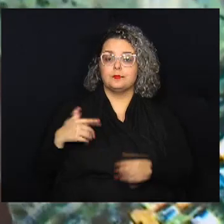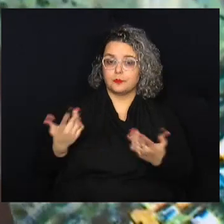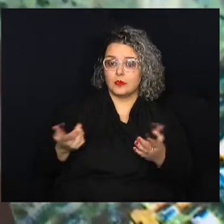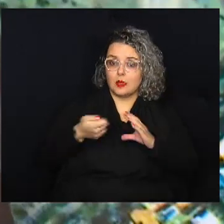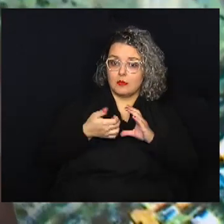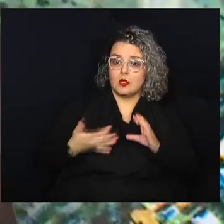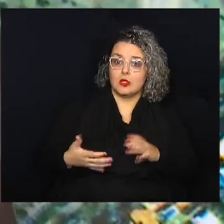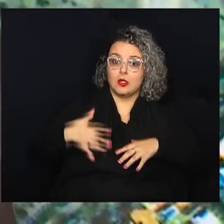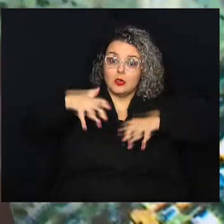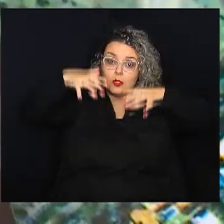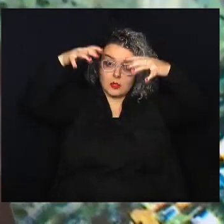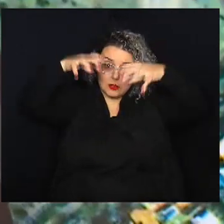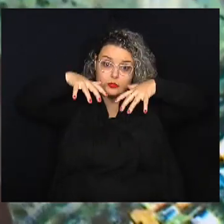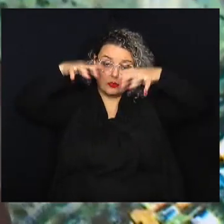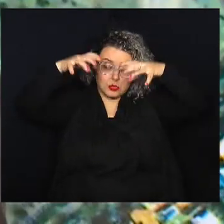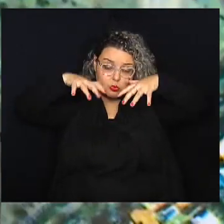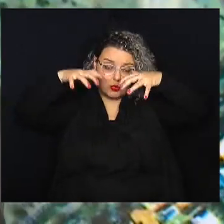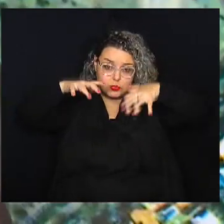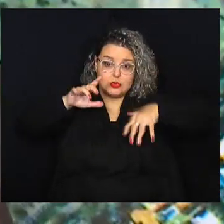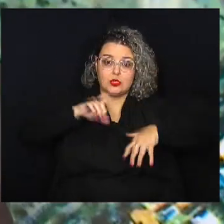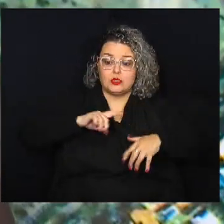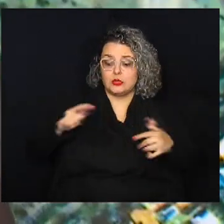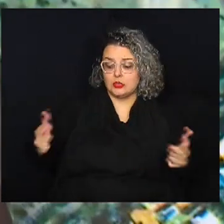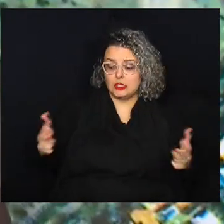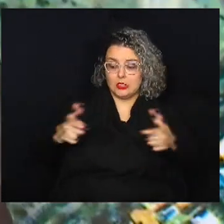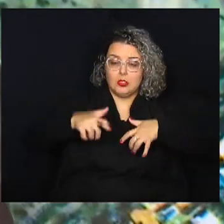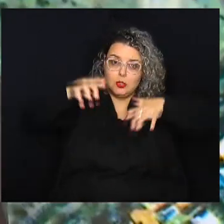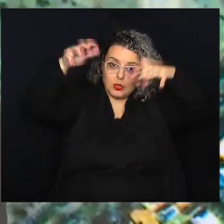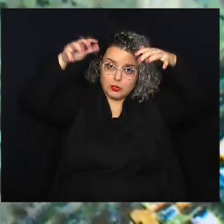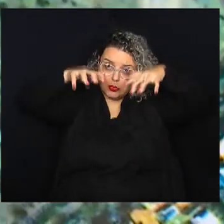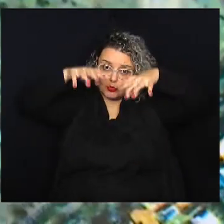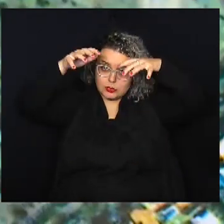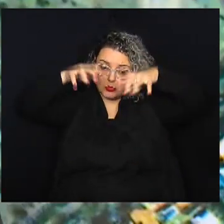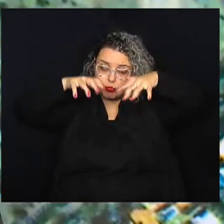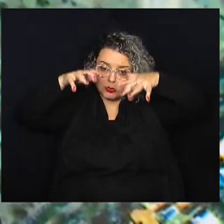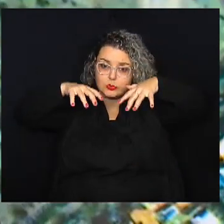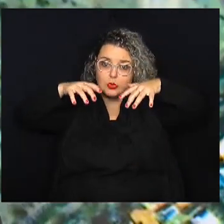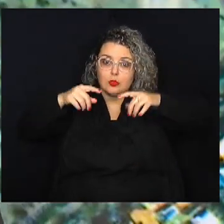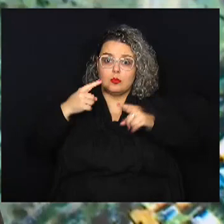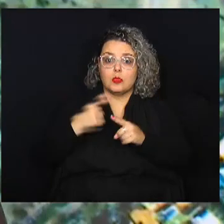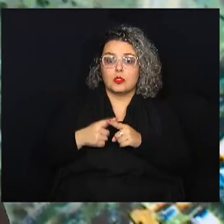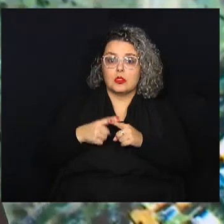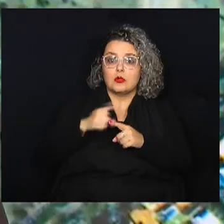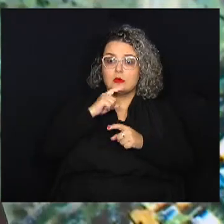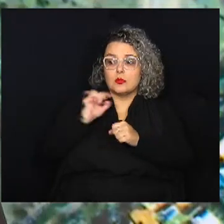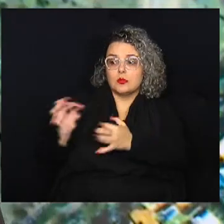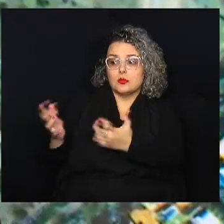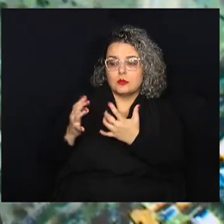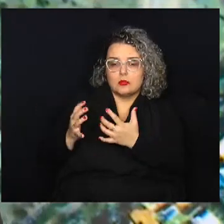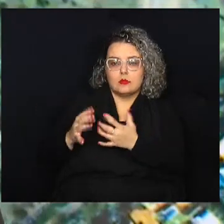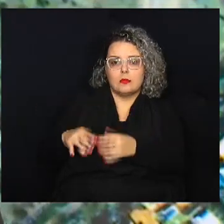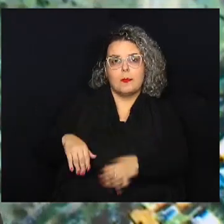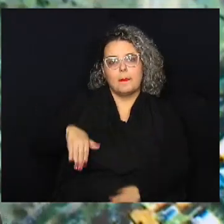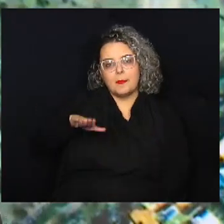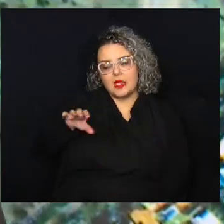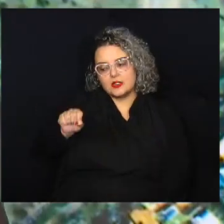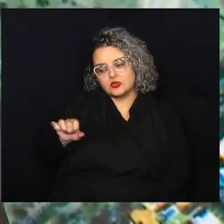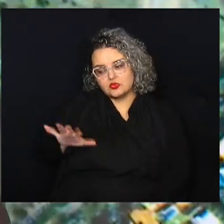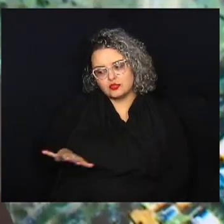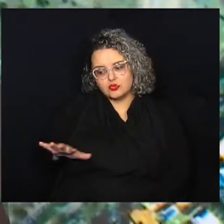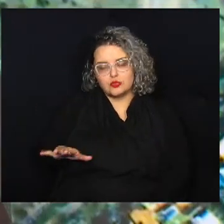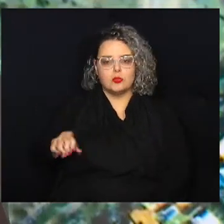questão das chuvas, o fato de termos a redução das chuvas por conta das frentes frias ficarem mais retidas no sul do país. Existe ainda